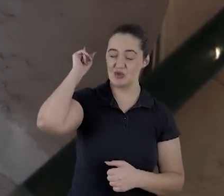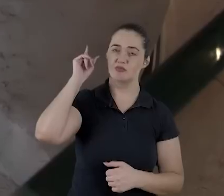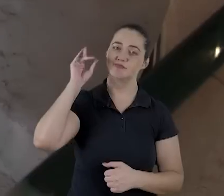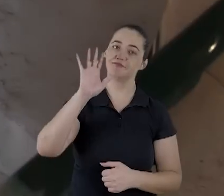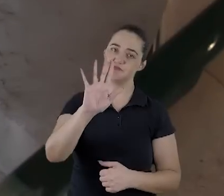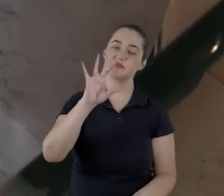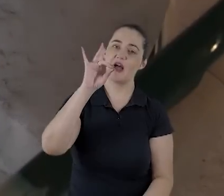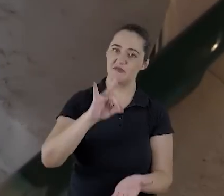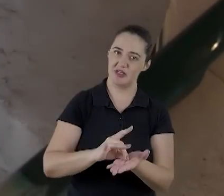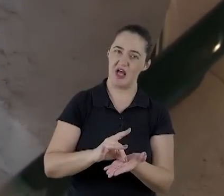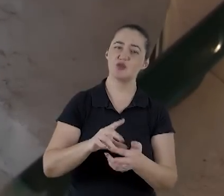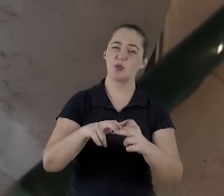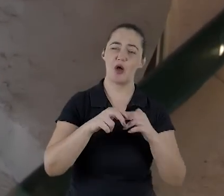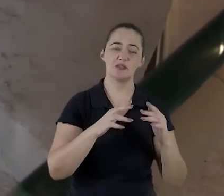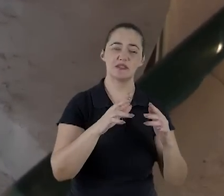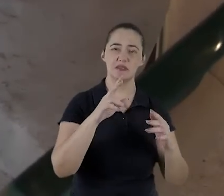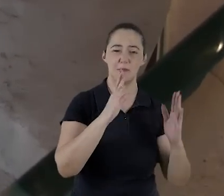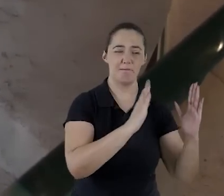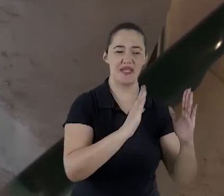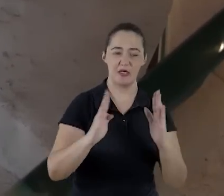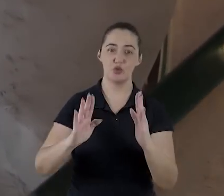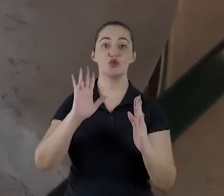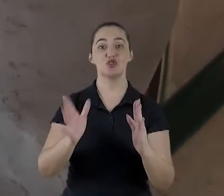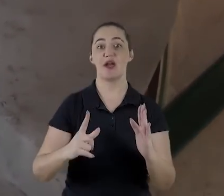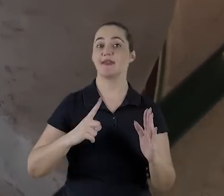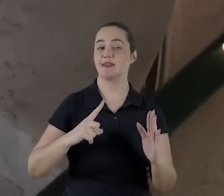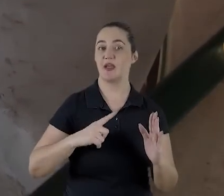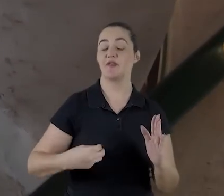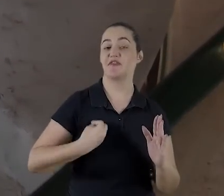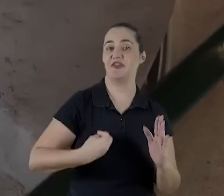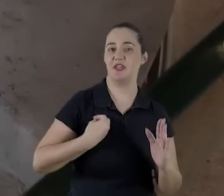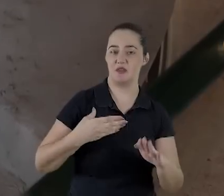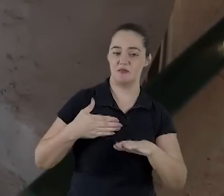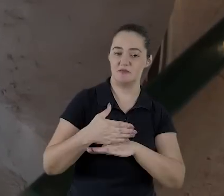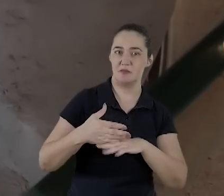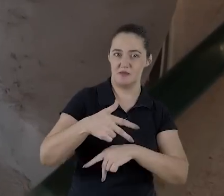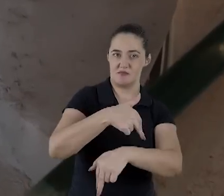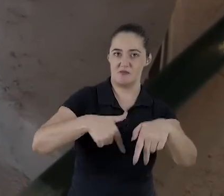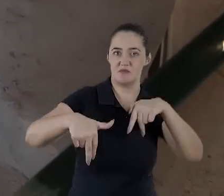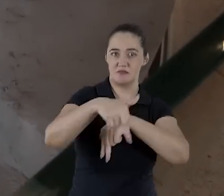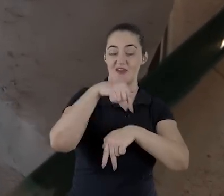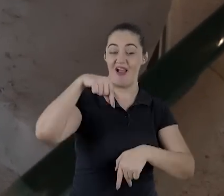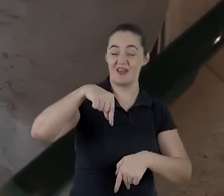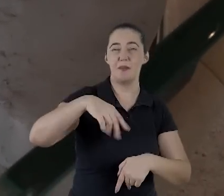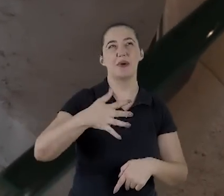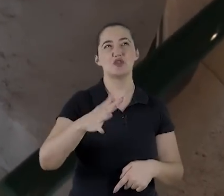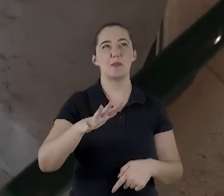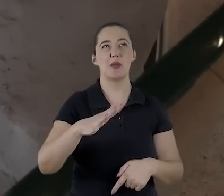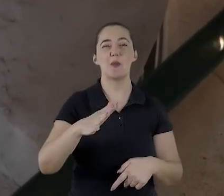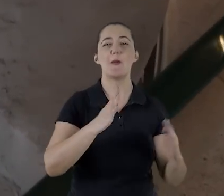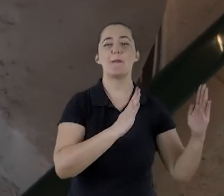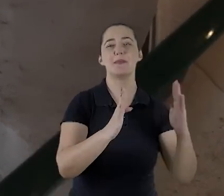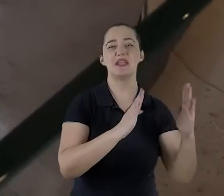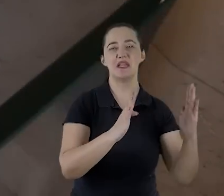antigos. Na verdade, pela cronologia, nós já temos habitação, a presença humana aqui em Meguido